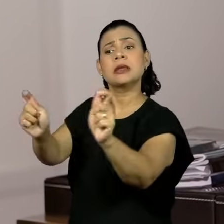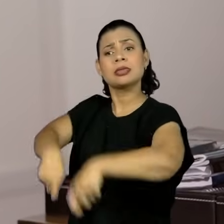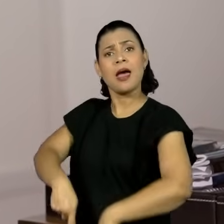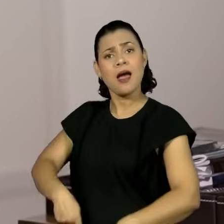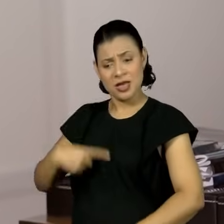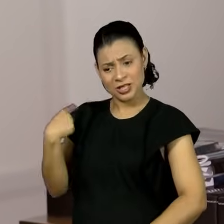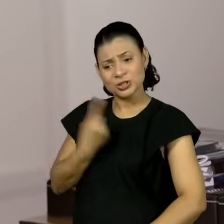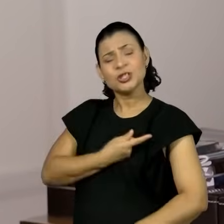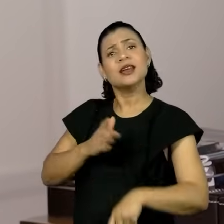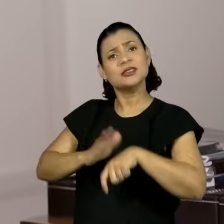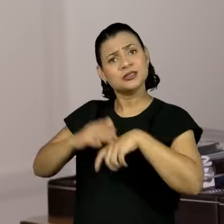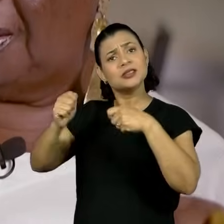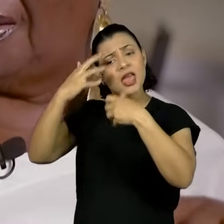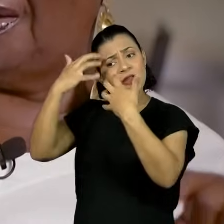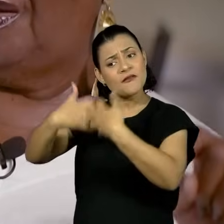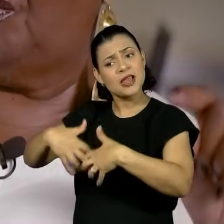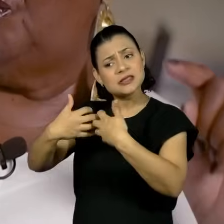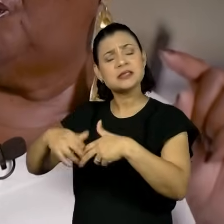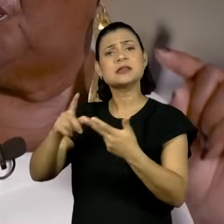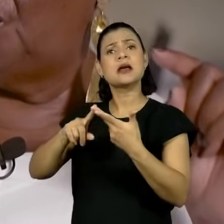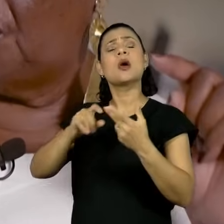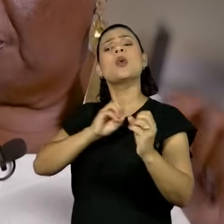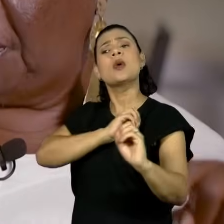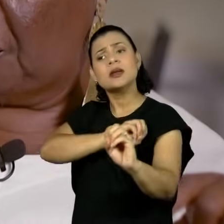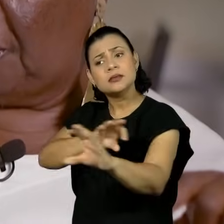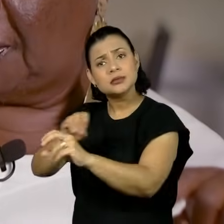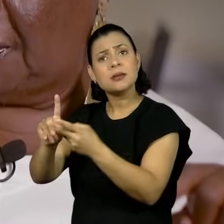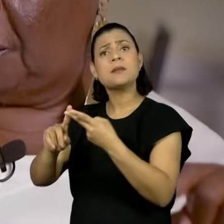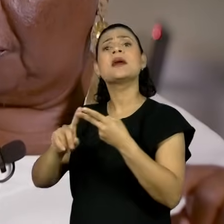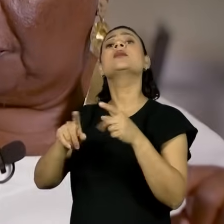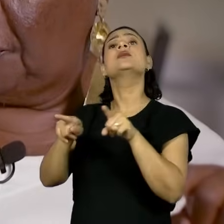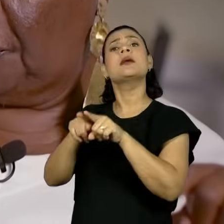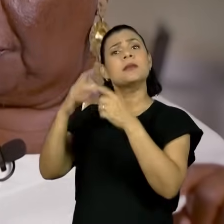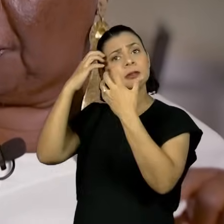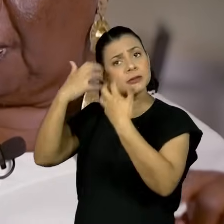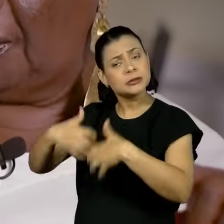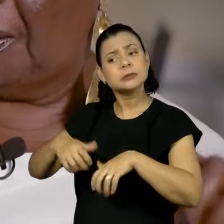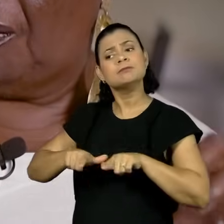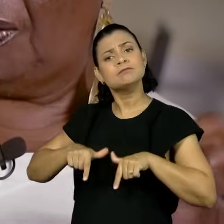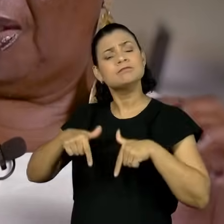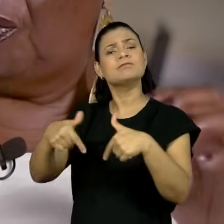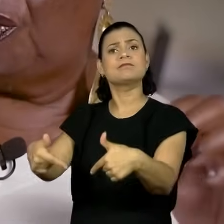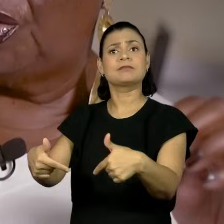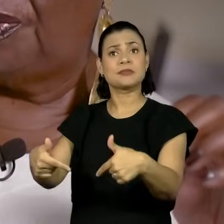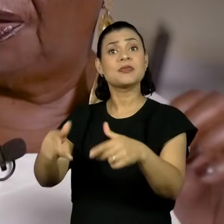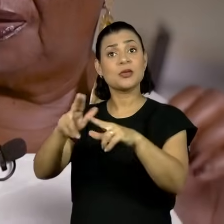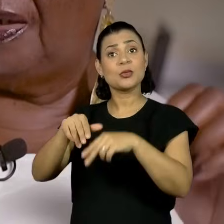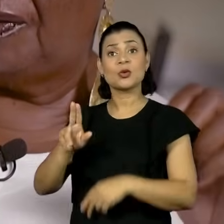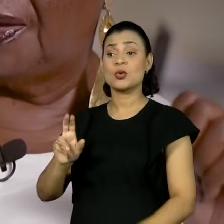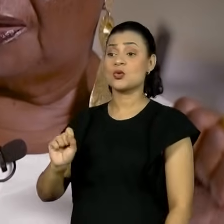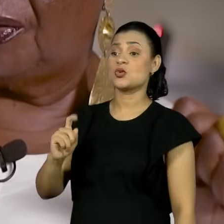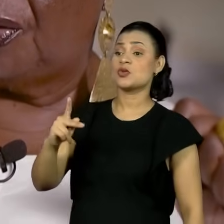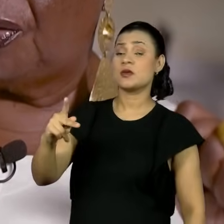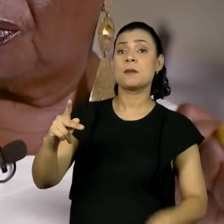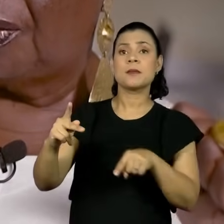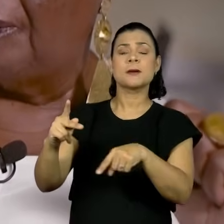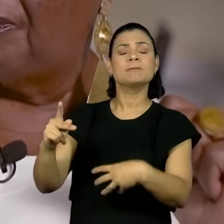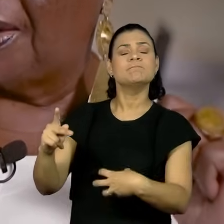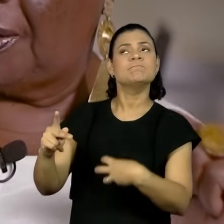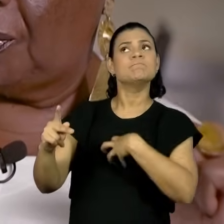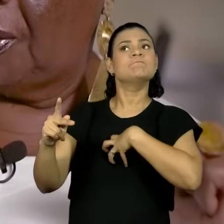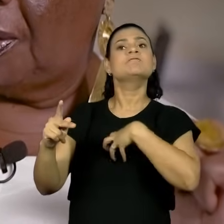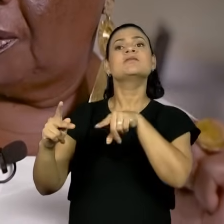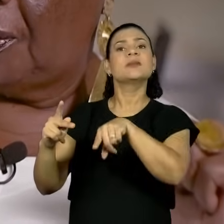canal de reflexão, canal de perturbação. Então, a USP deve estar sentindo